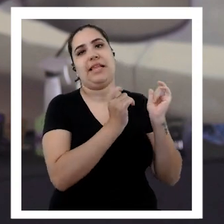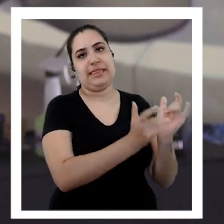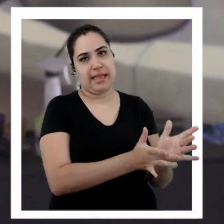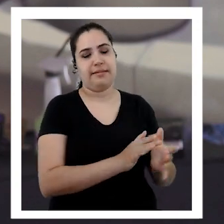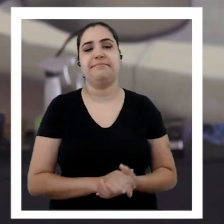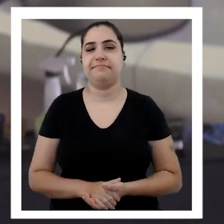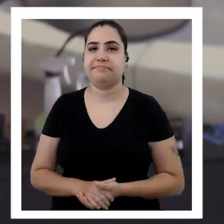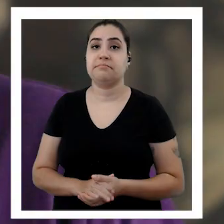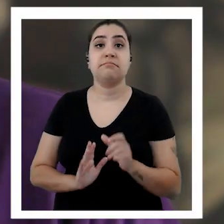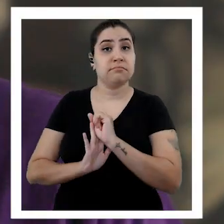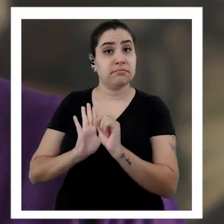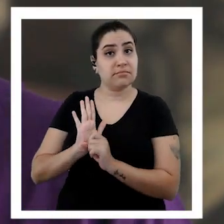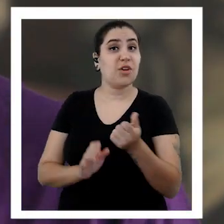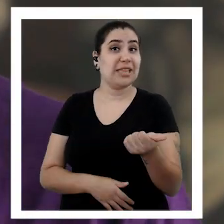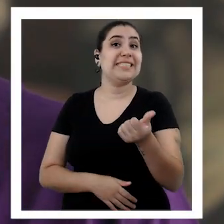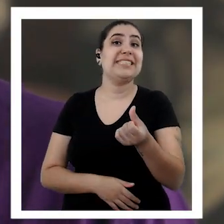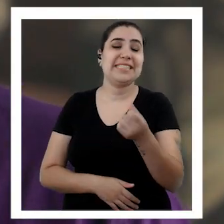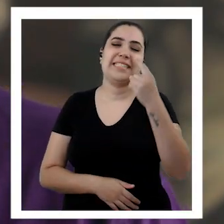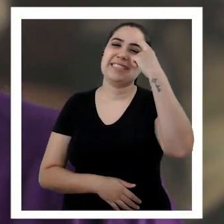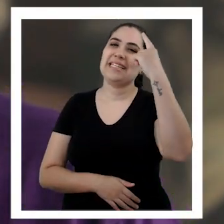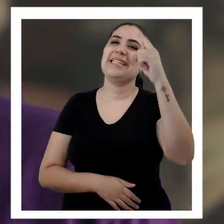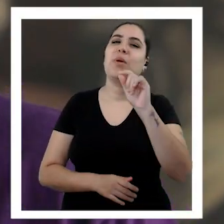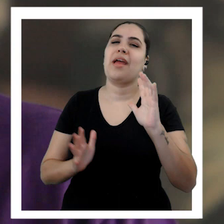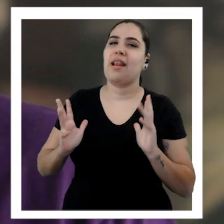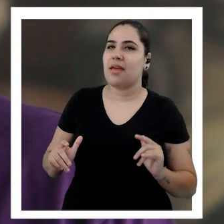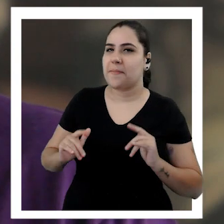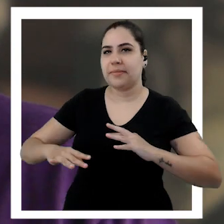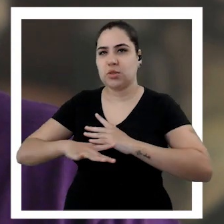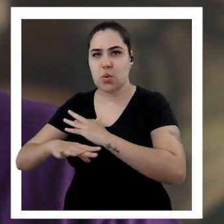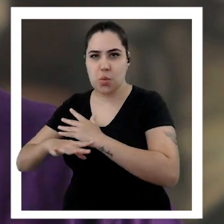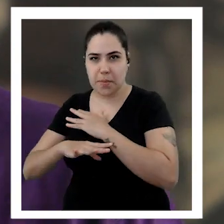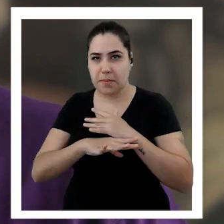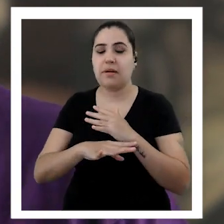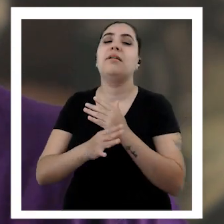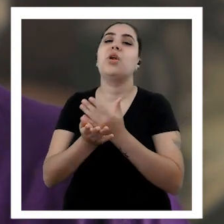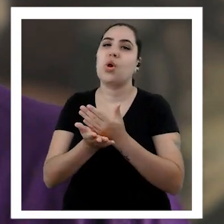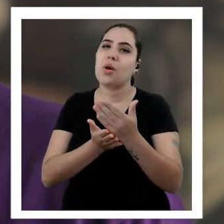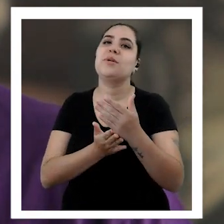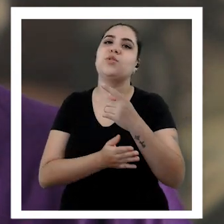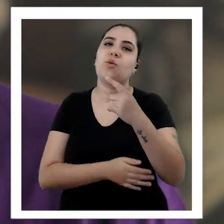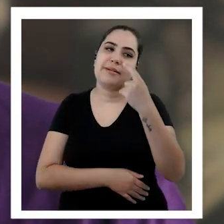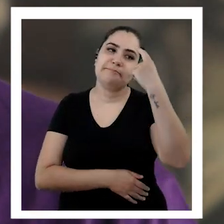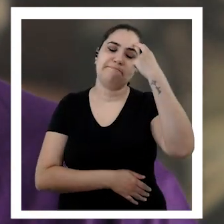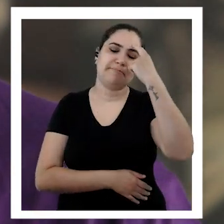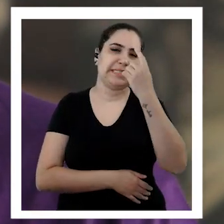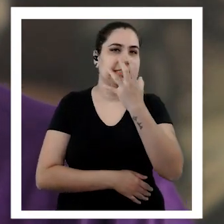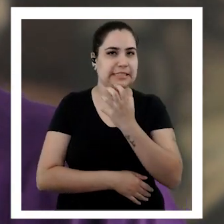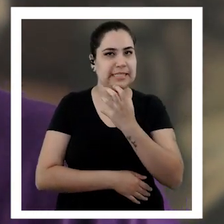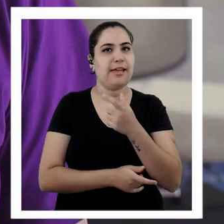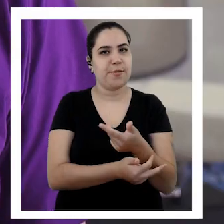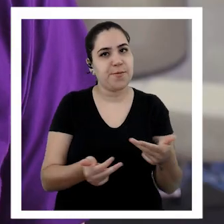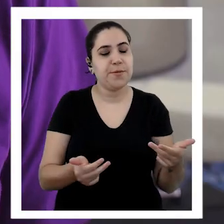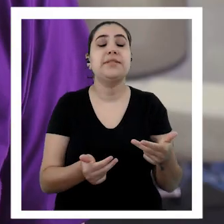e muito tempo. Foi só no século XVI que a ideia da limpeza urbana passou a ser levada a